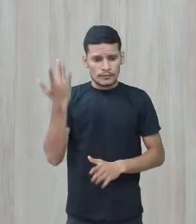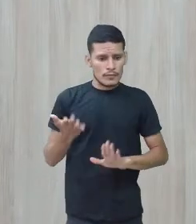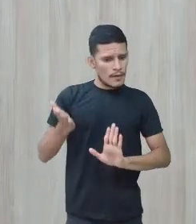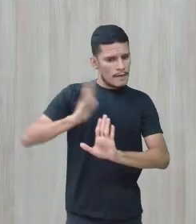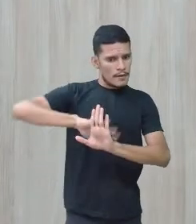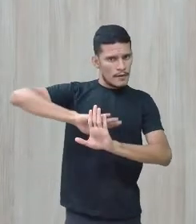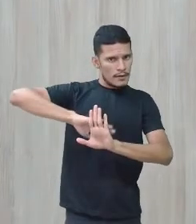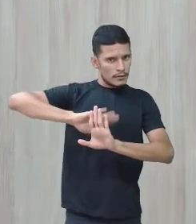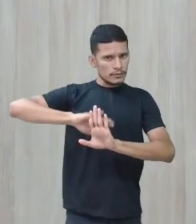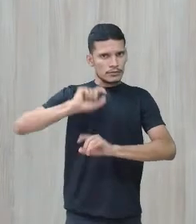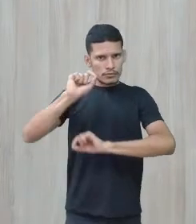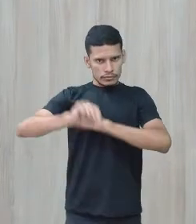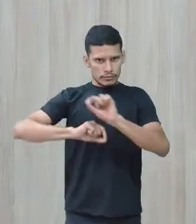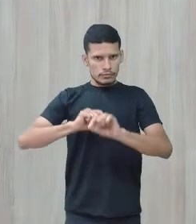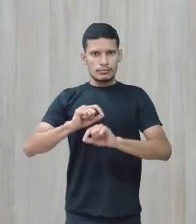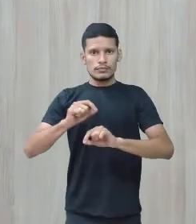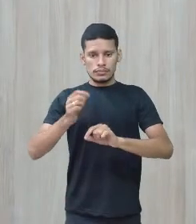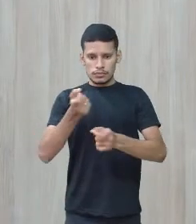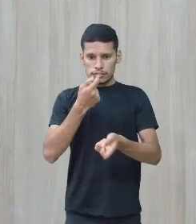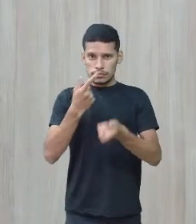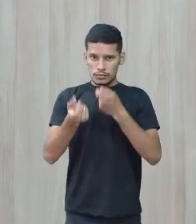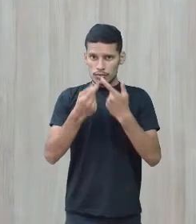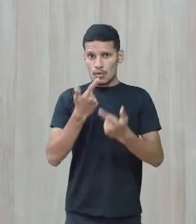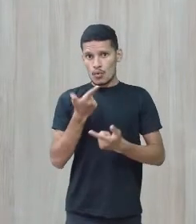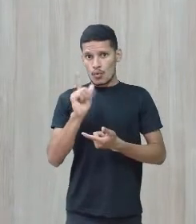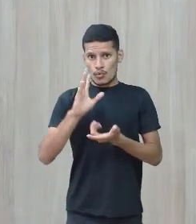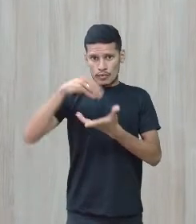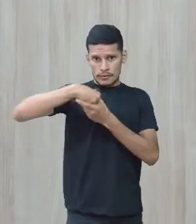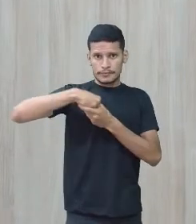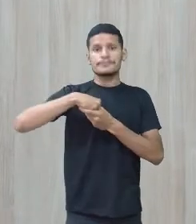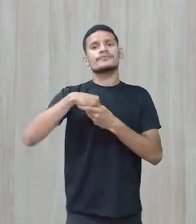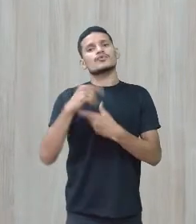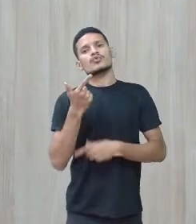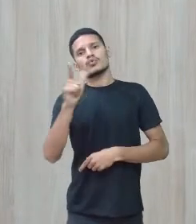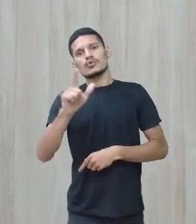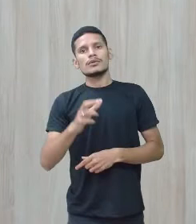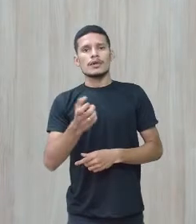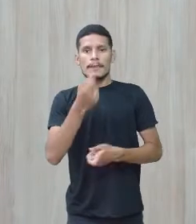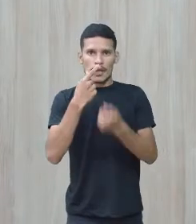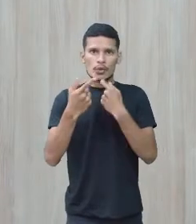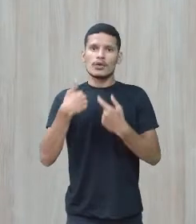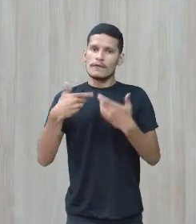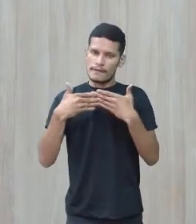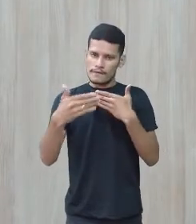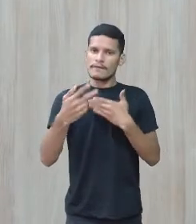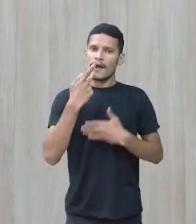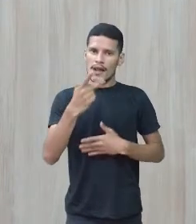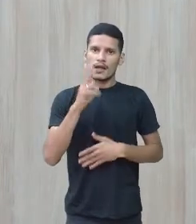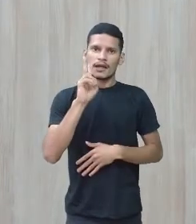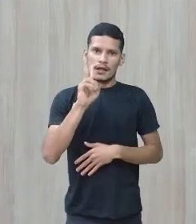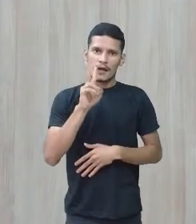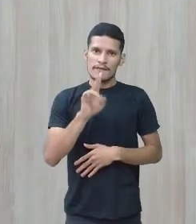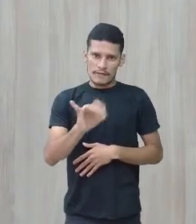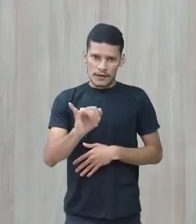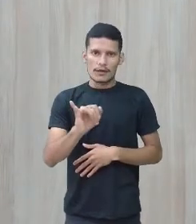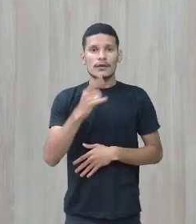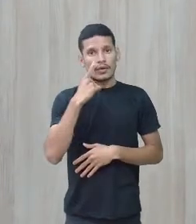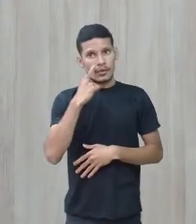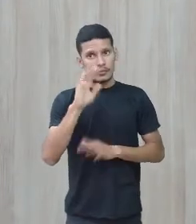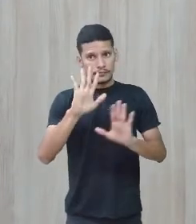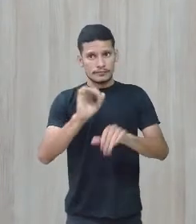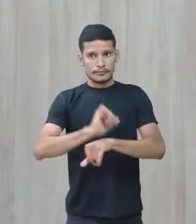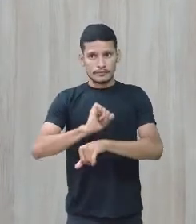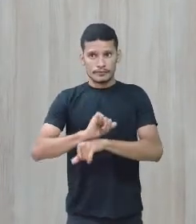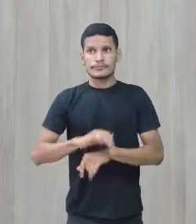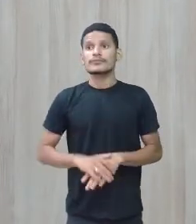esses hormônios, essas substâncias dentro de outros remédios. Então, eu vou falar um pouquinho disso mais pra frente, então fica ligado aí que vai chegar nessa parte. E